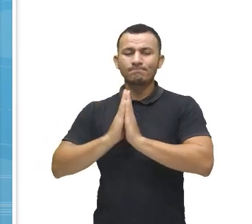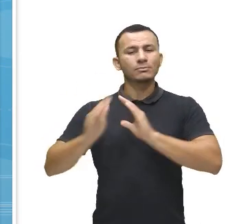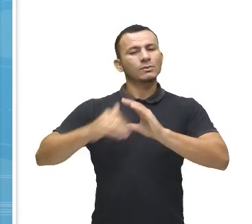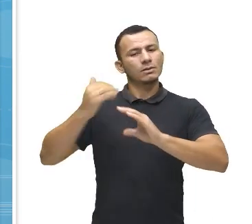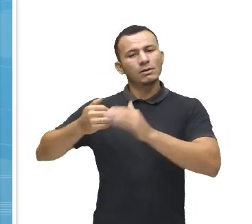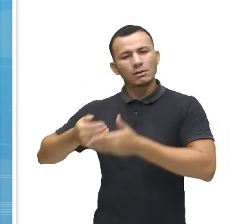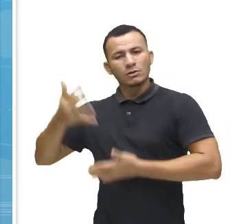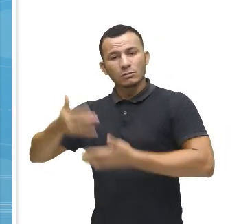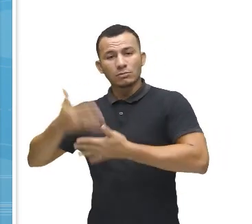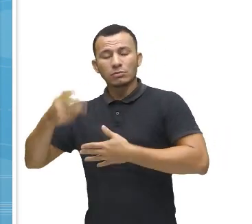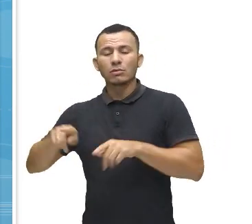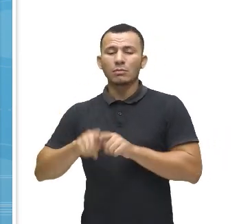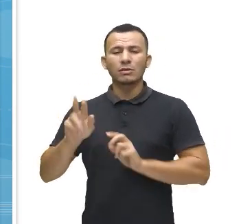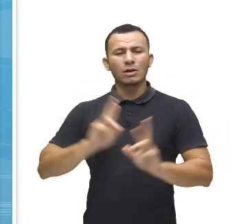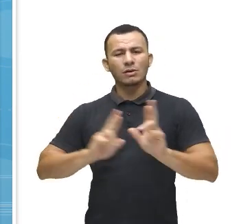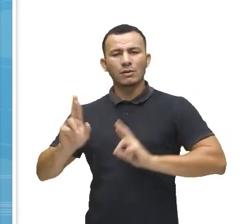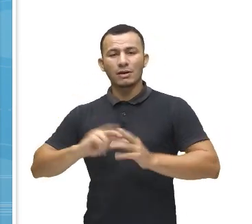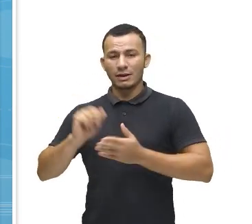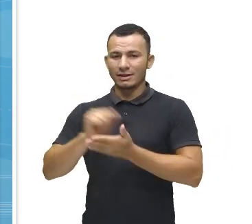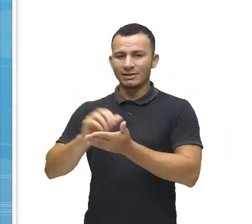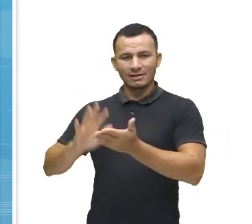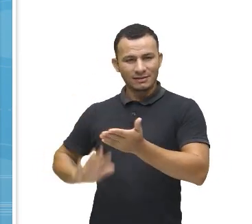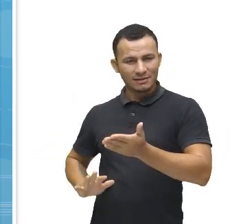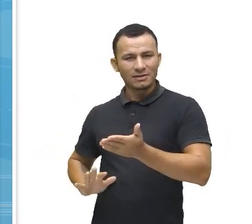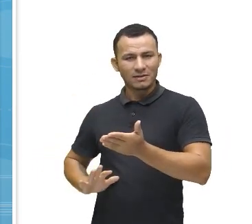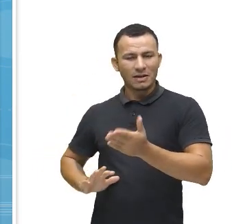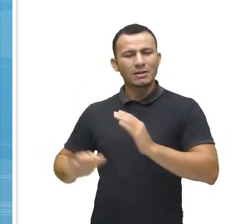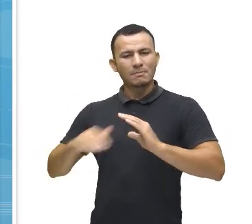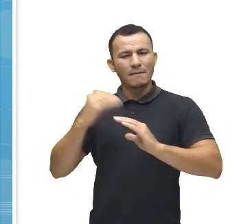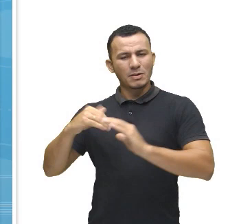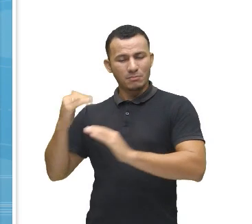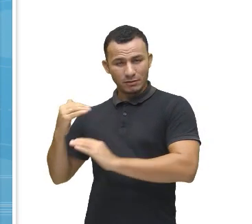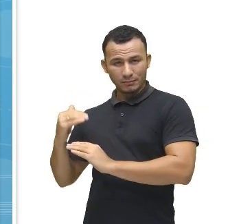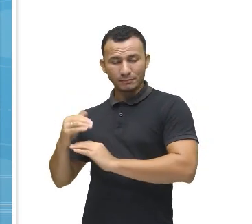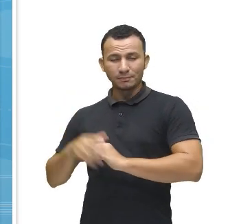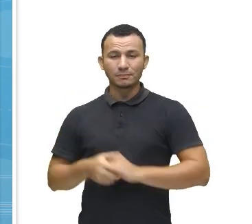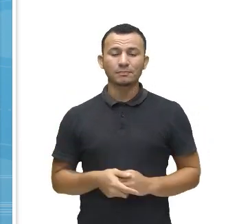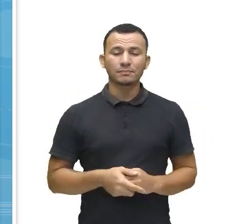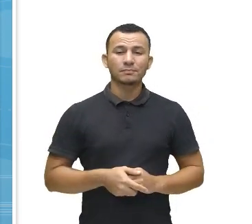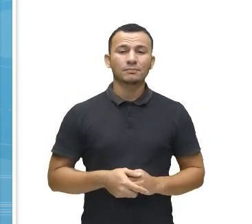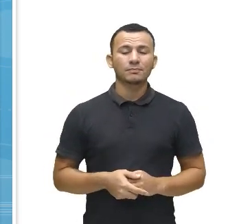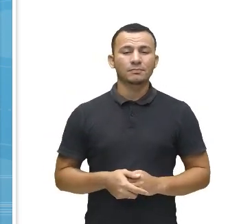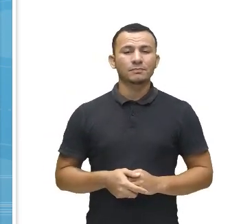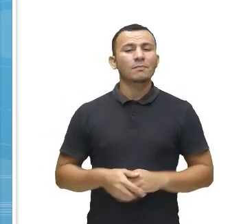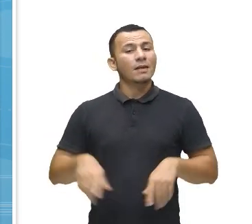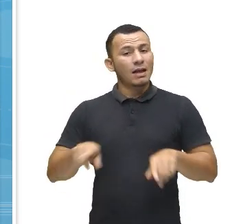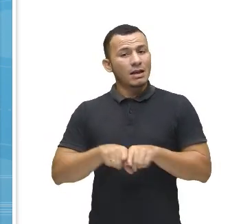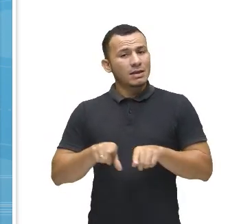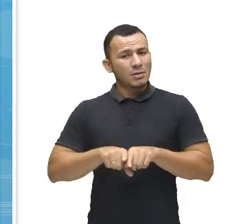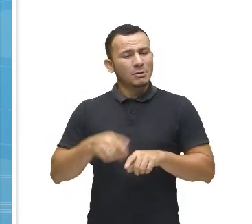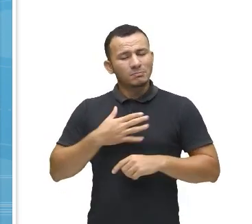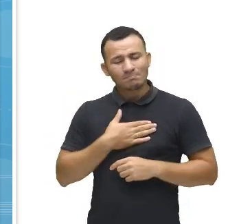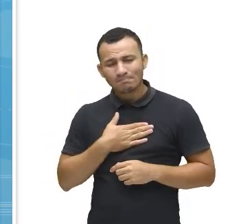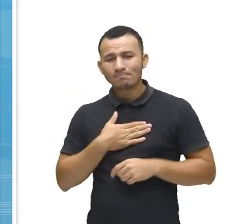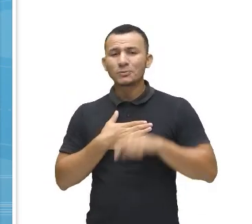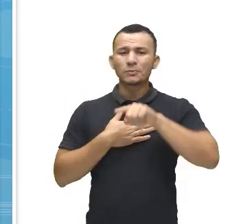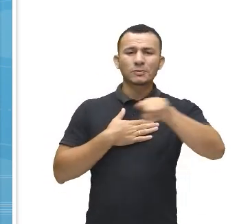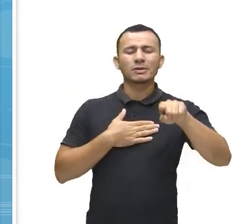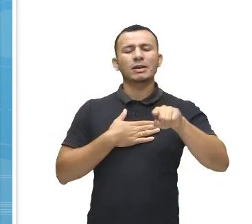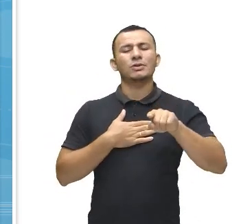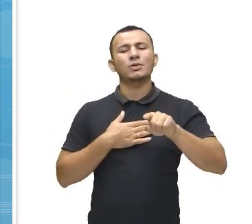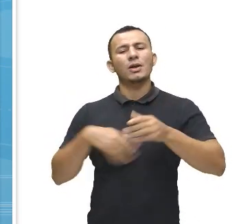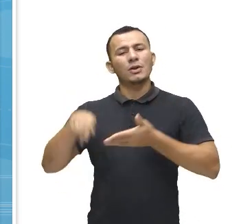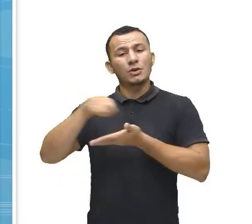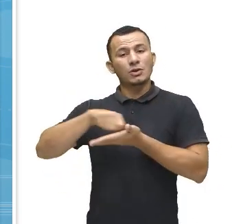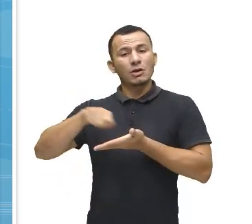que vocês respondessem a atividade via chat. Gostaria muito também que vocês escrevessem o nome